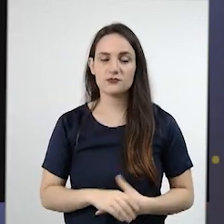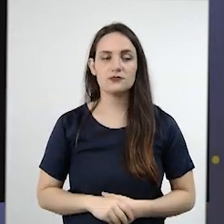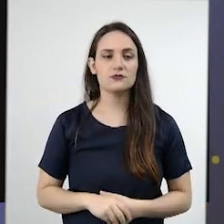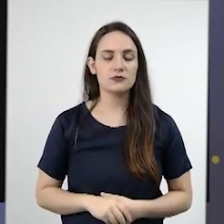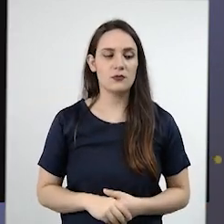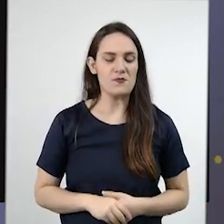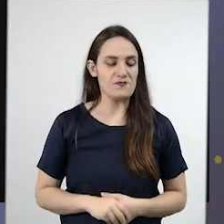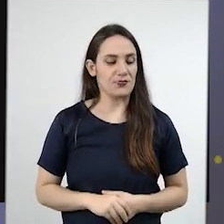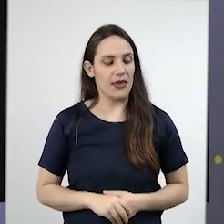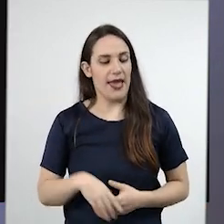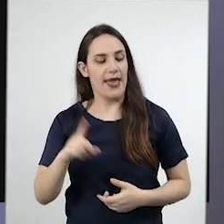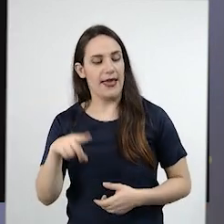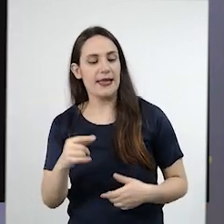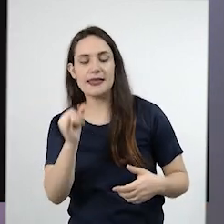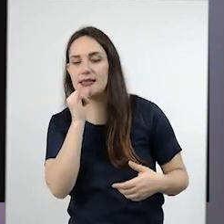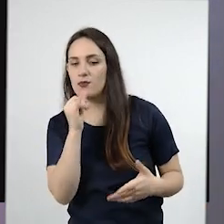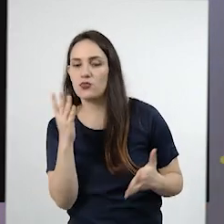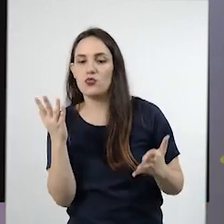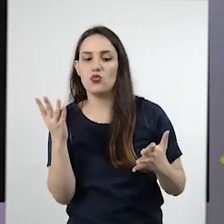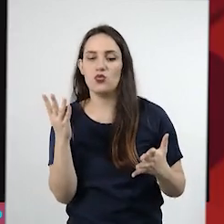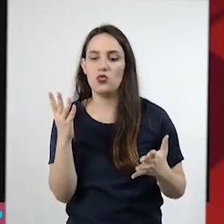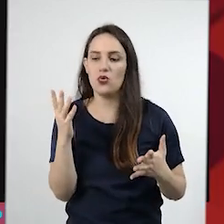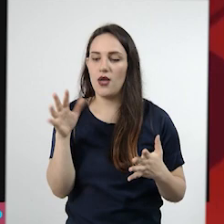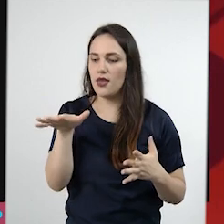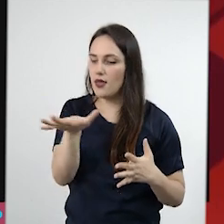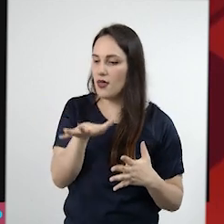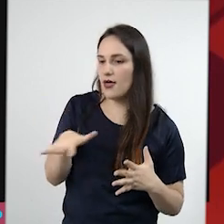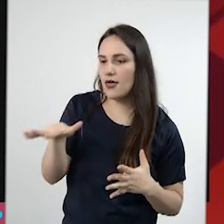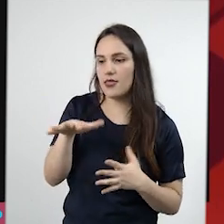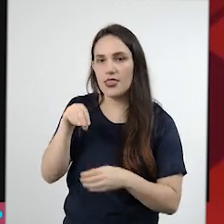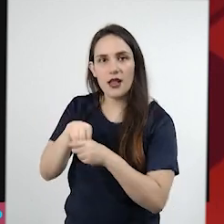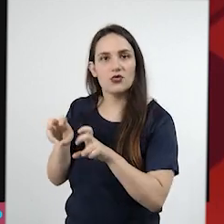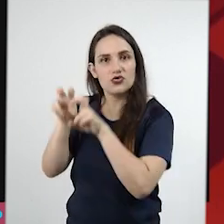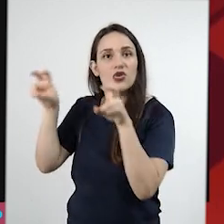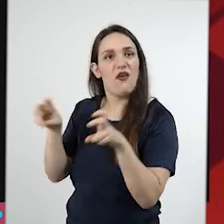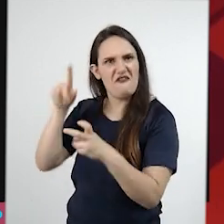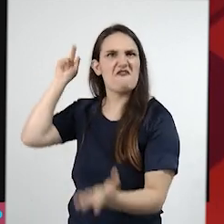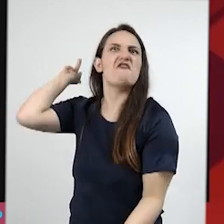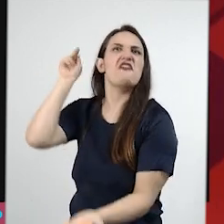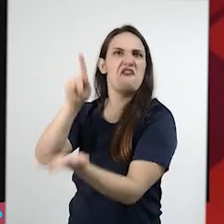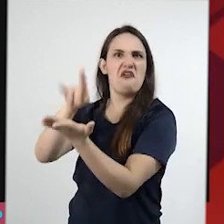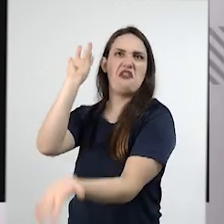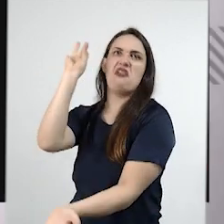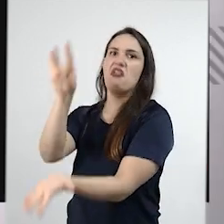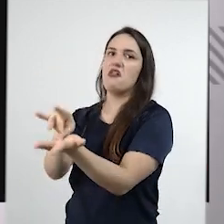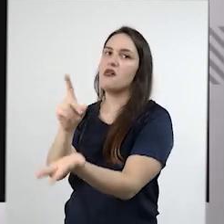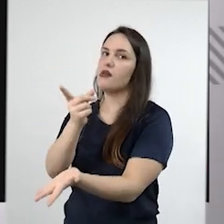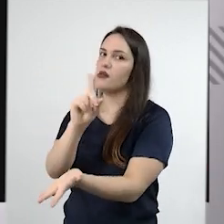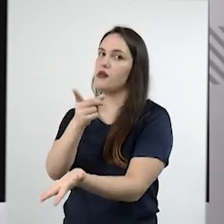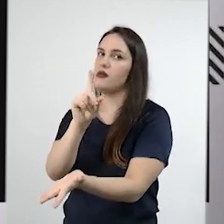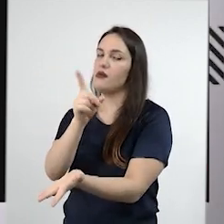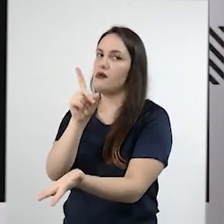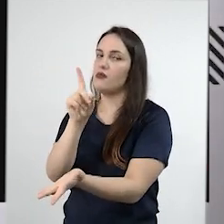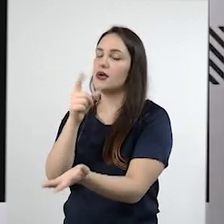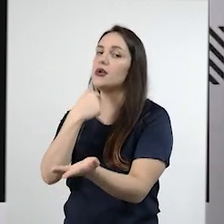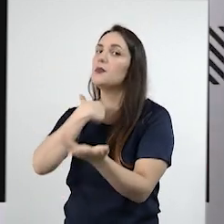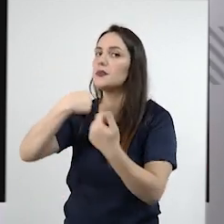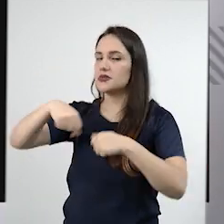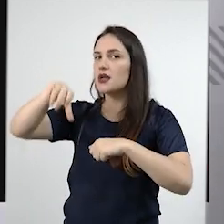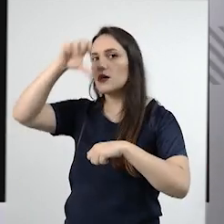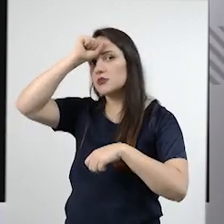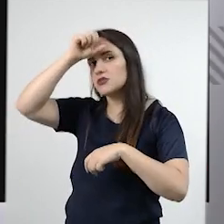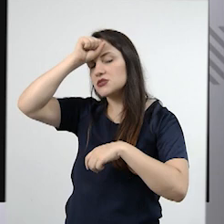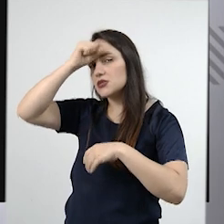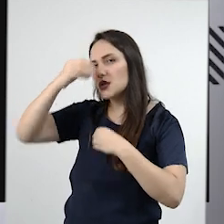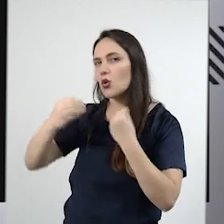não necessariamente tudo que está ali é a verdade absoluta, mas a minha relação de como eu interpreto tudo isso, de como eu vejo,